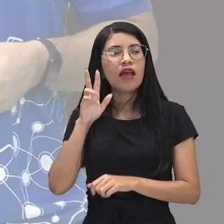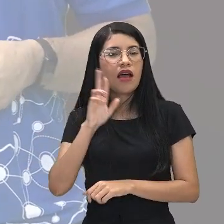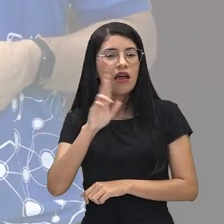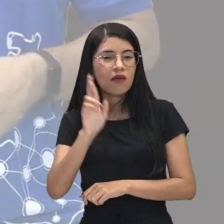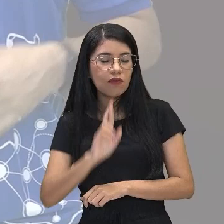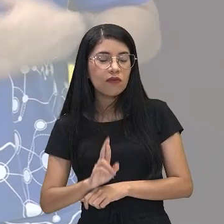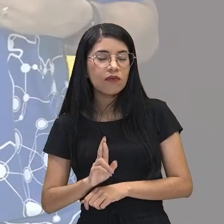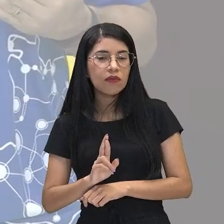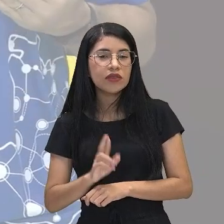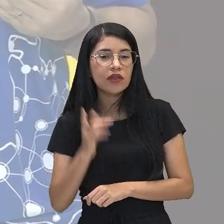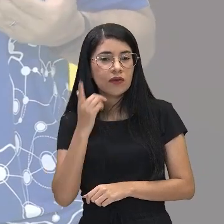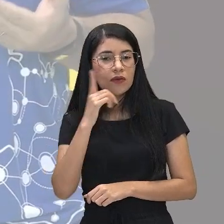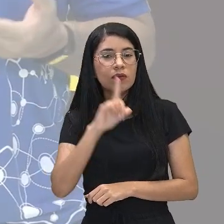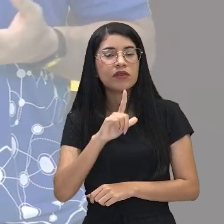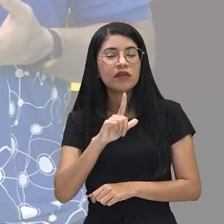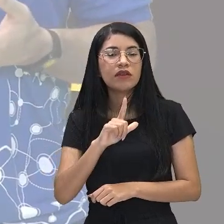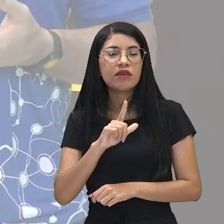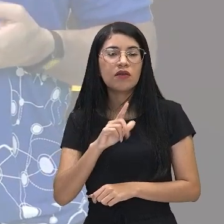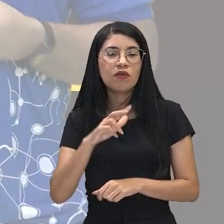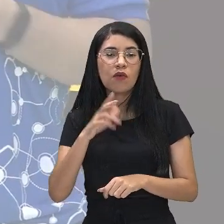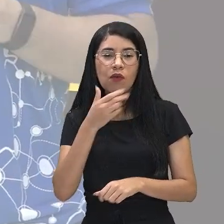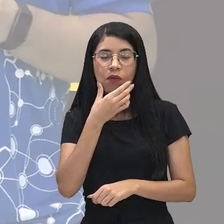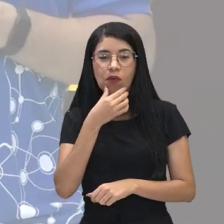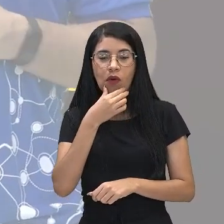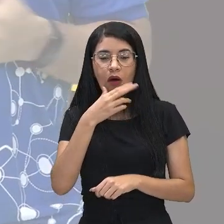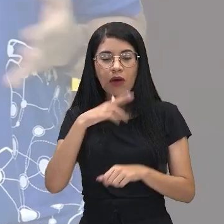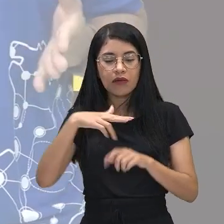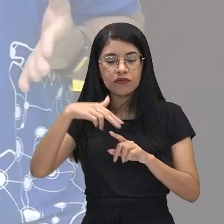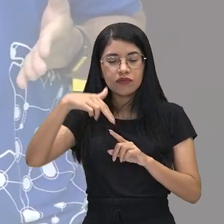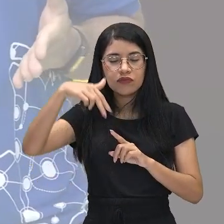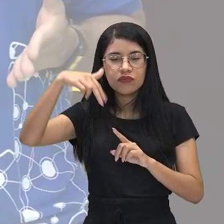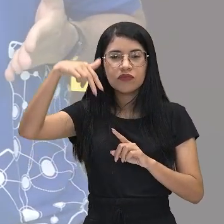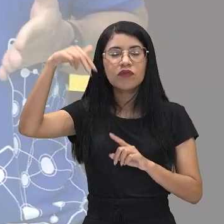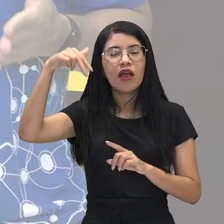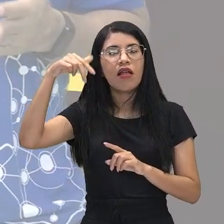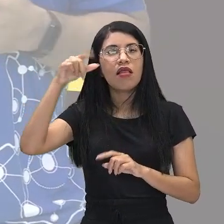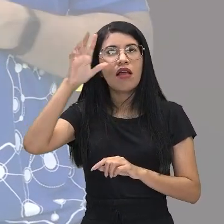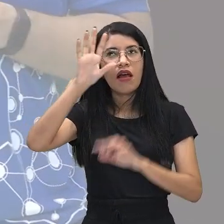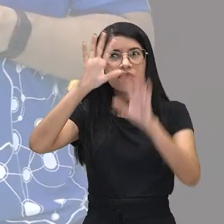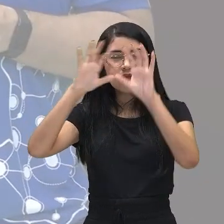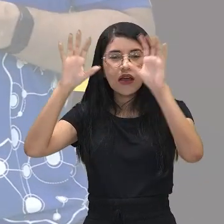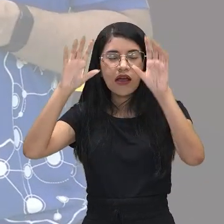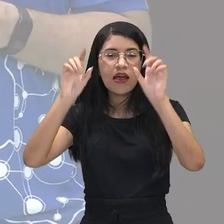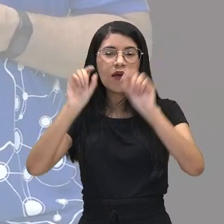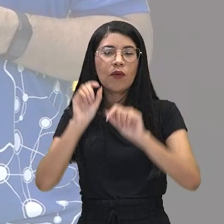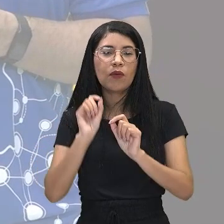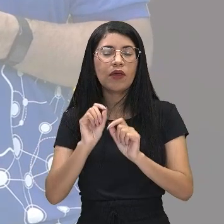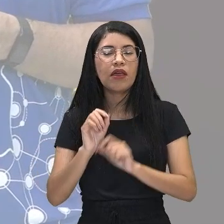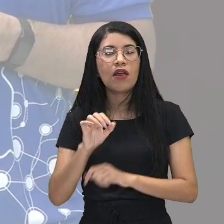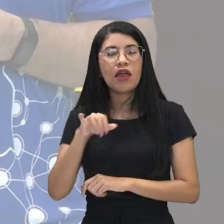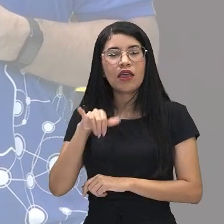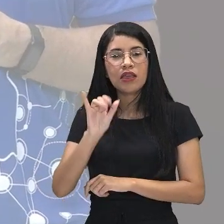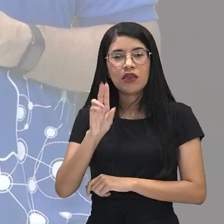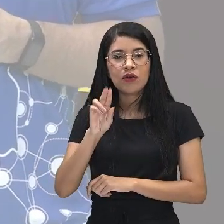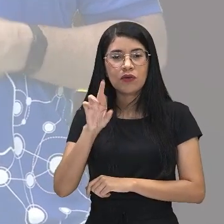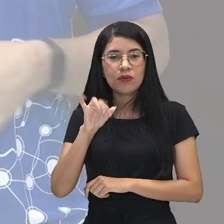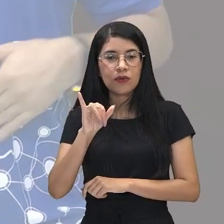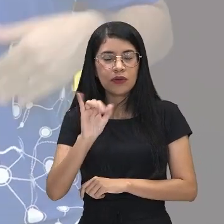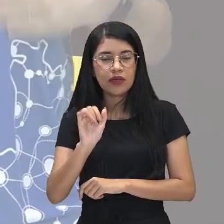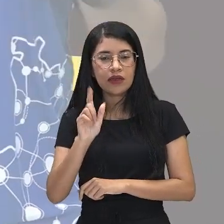o primeiro ser humano a sair da órbita terrestre, que foi justamente o soviético Yuri